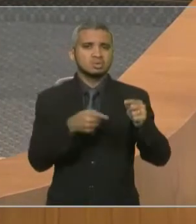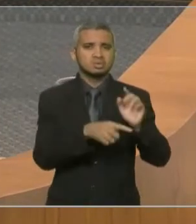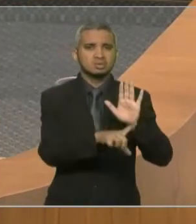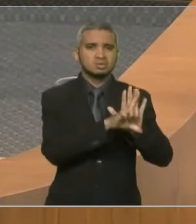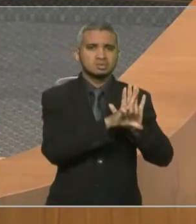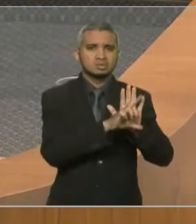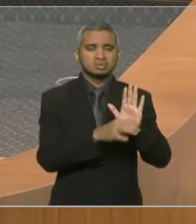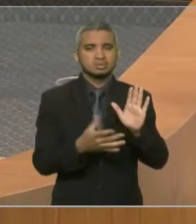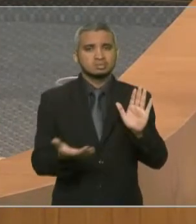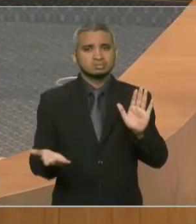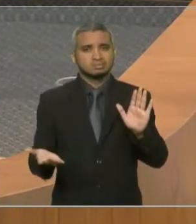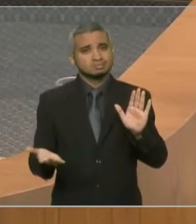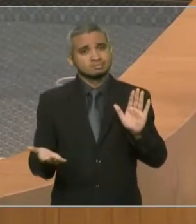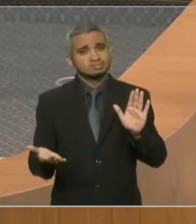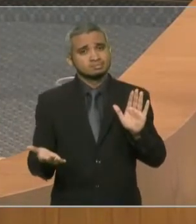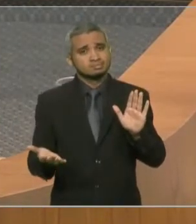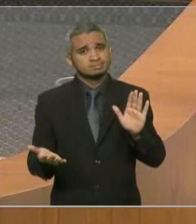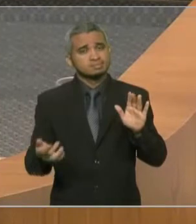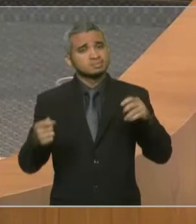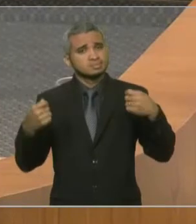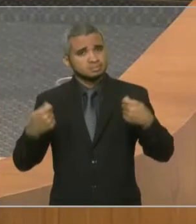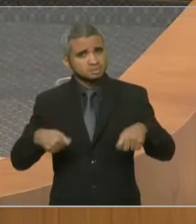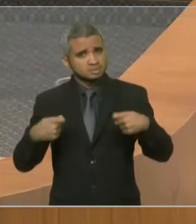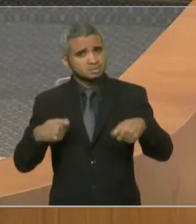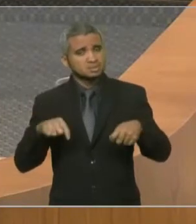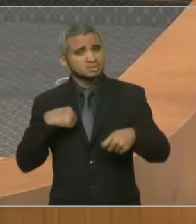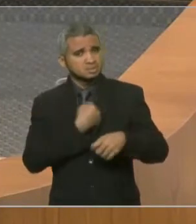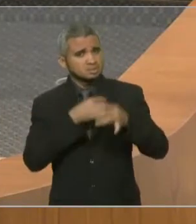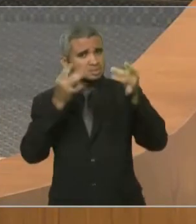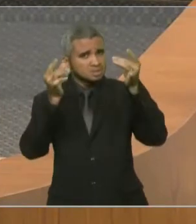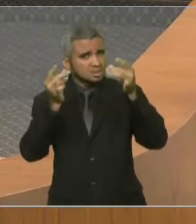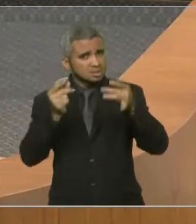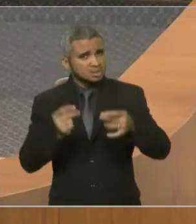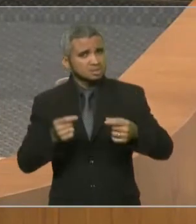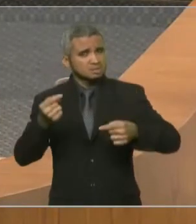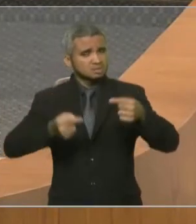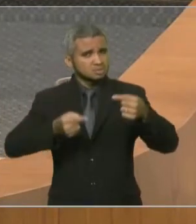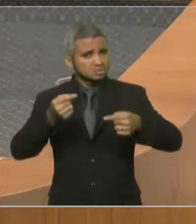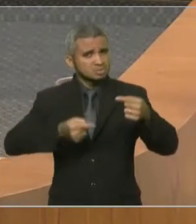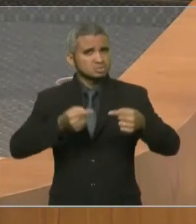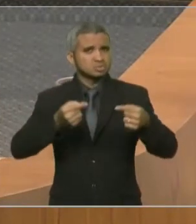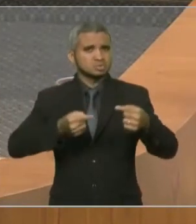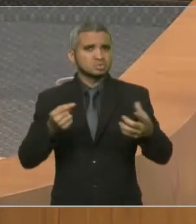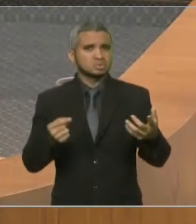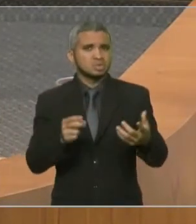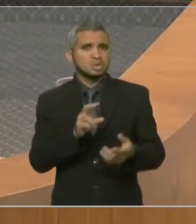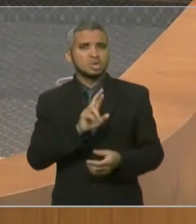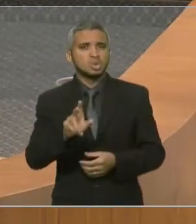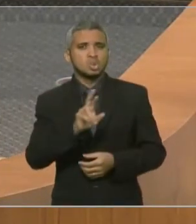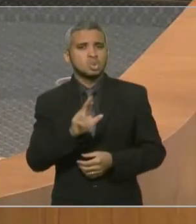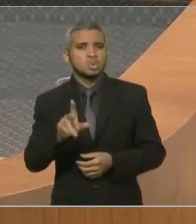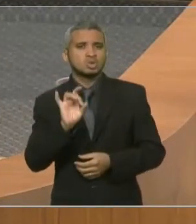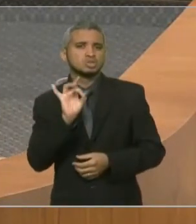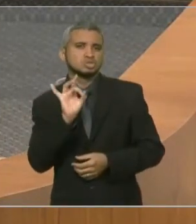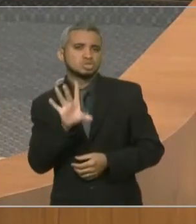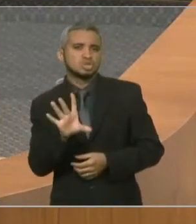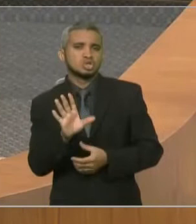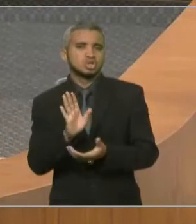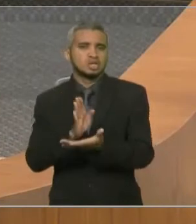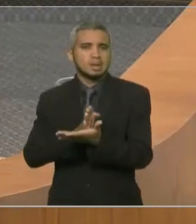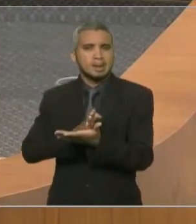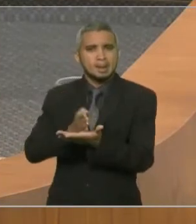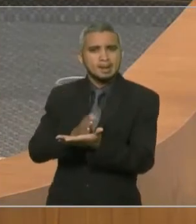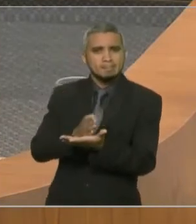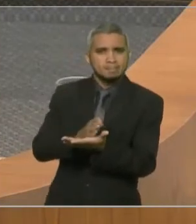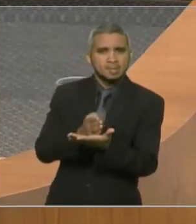ser debatida. Não apenas a questão dos limites e de quem será privilegiado, que